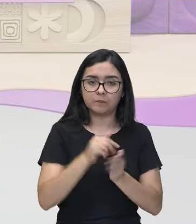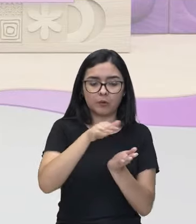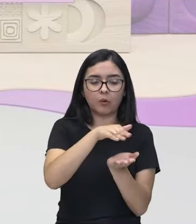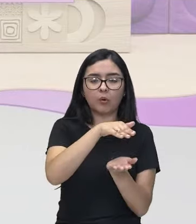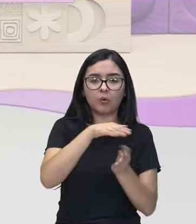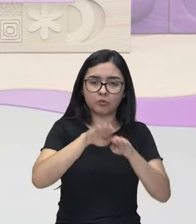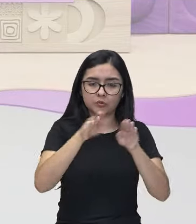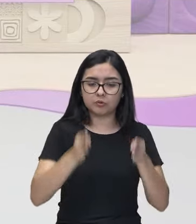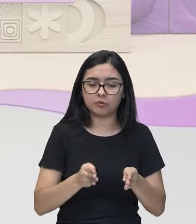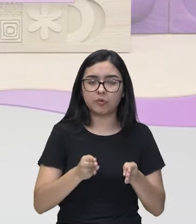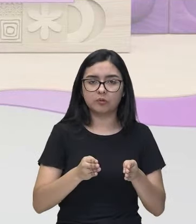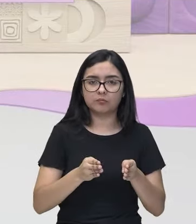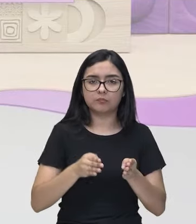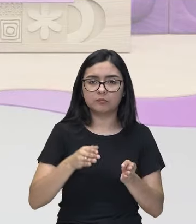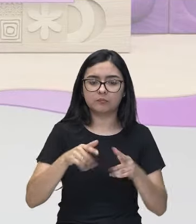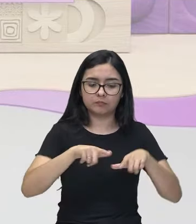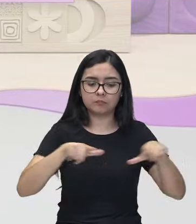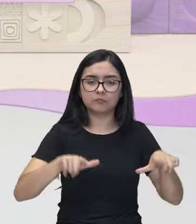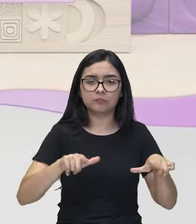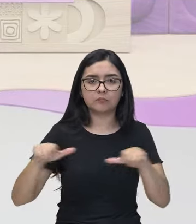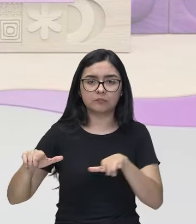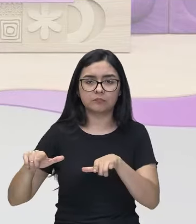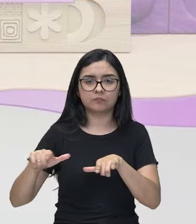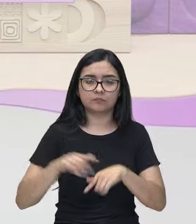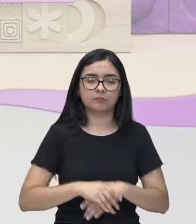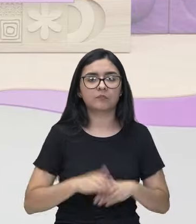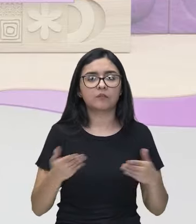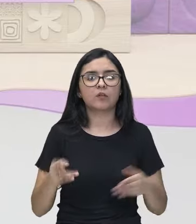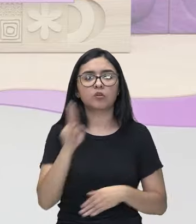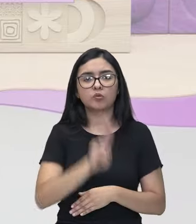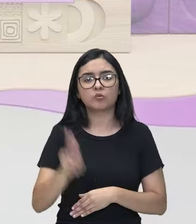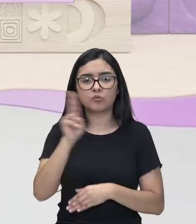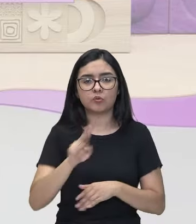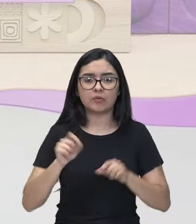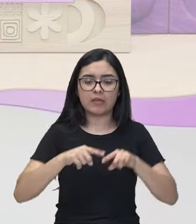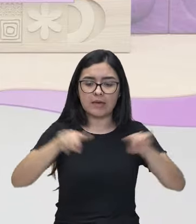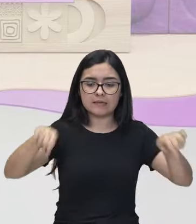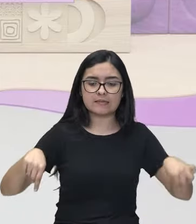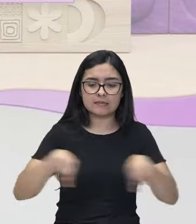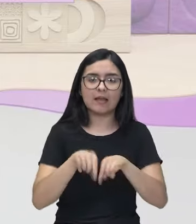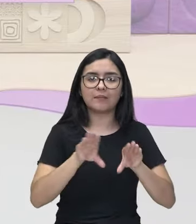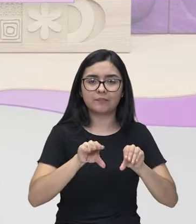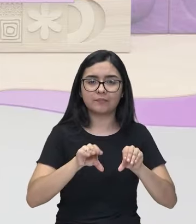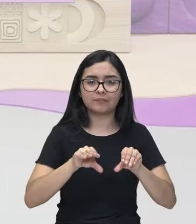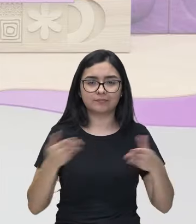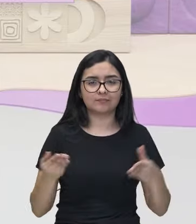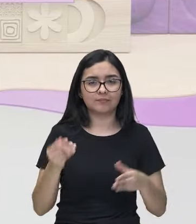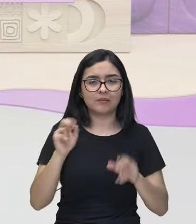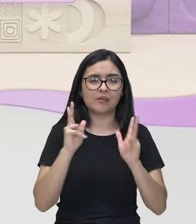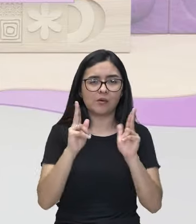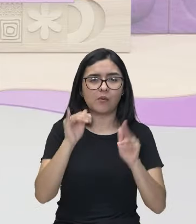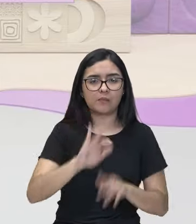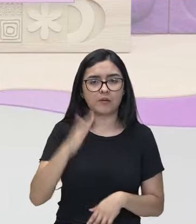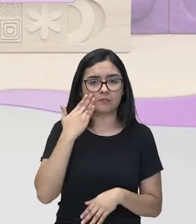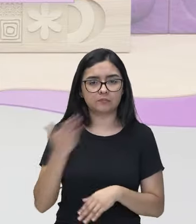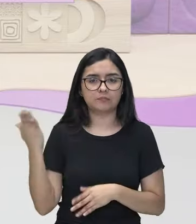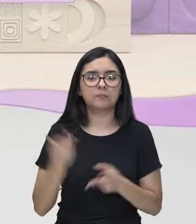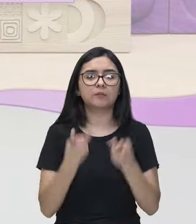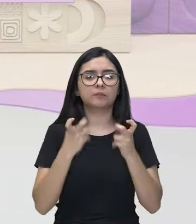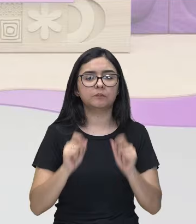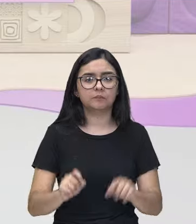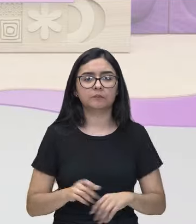o seu pai colocou em uma sala, né, na sala de estar da sua casa, assim como nós temos aqui na imagem, tá legal? Observa só